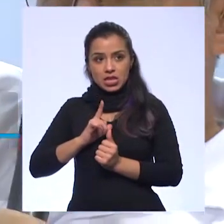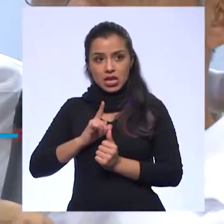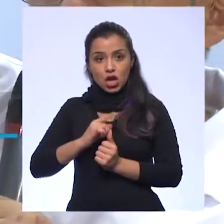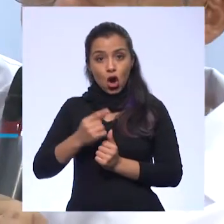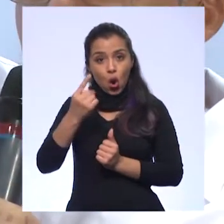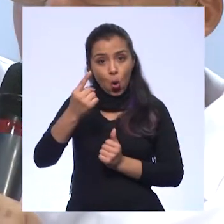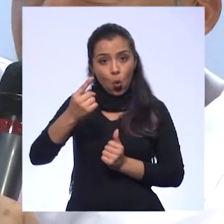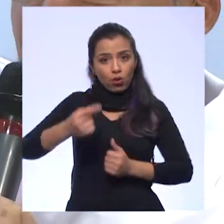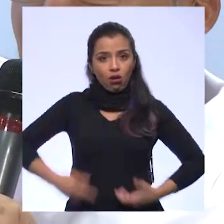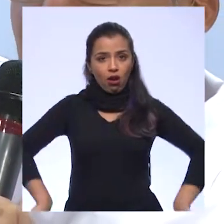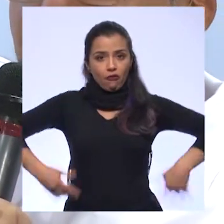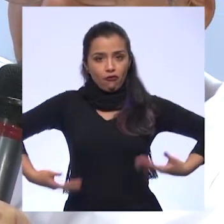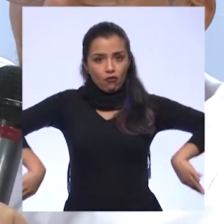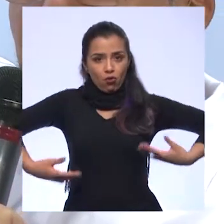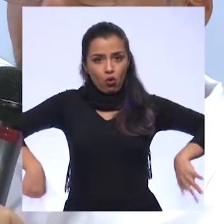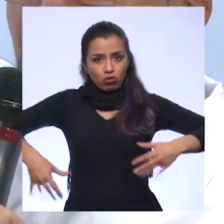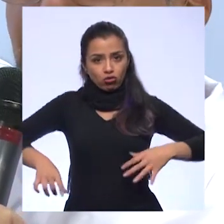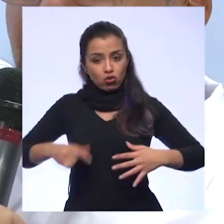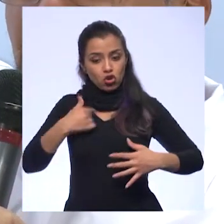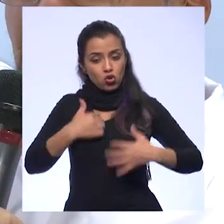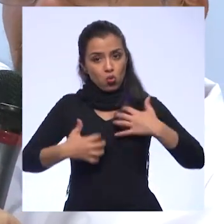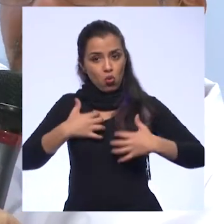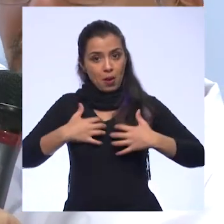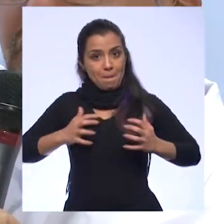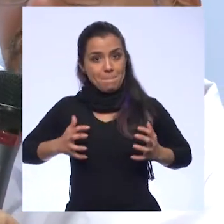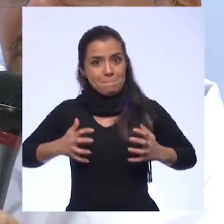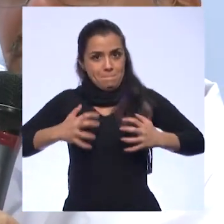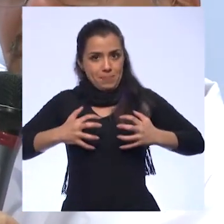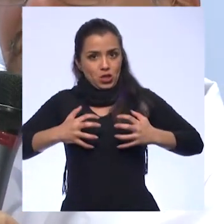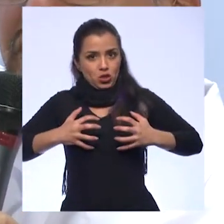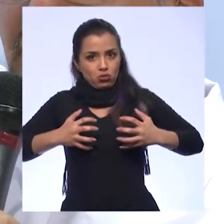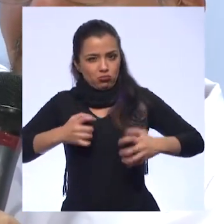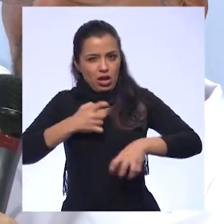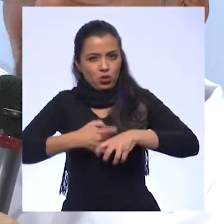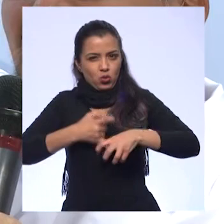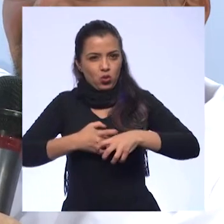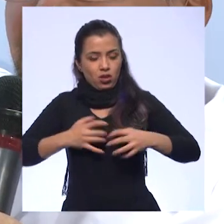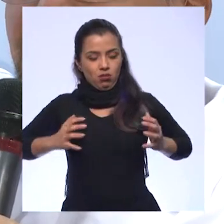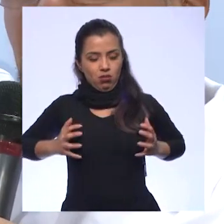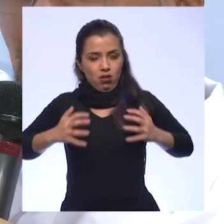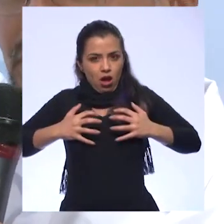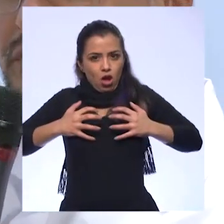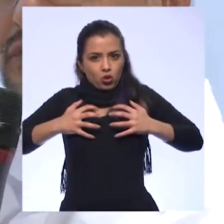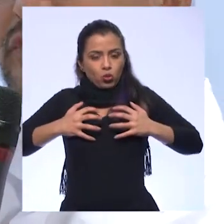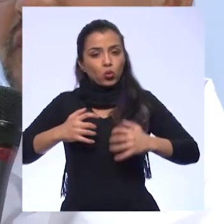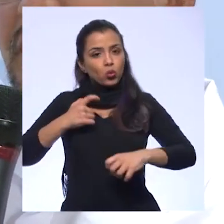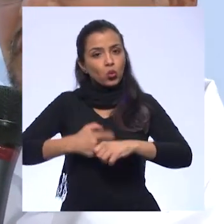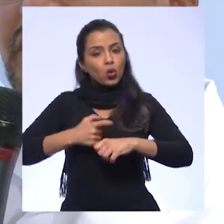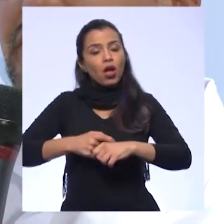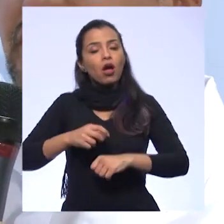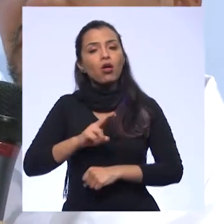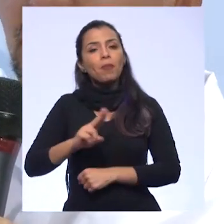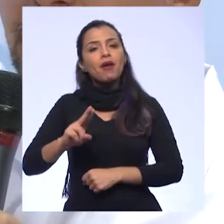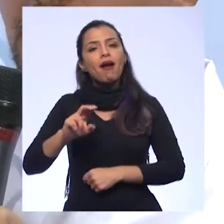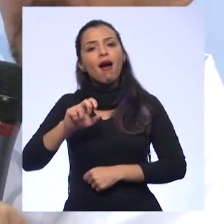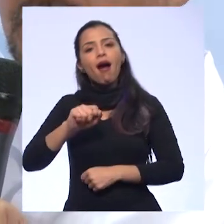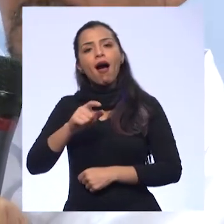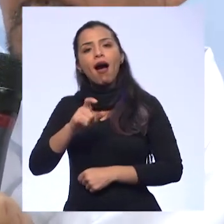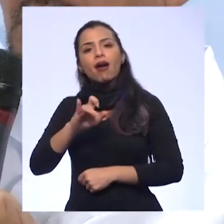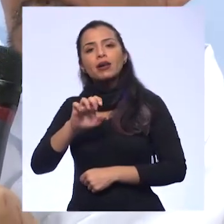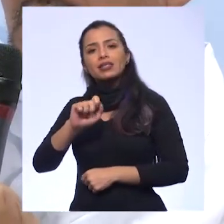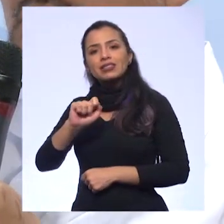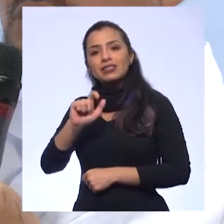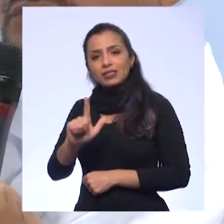fixo? Então, esse que é mais fixo, que é aqui no centro, a gente chama ele de esqueleto axial. Então, o nosso esqueleto se divide em duas